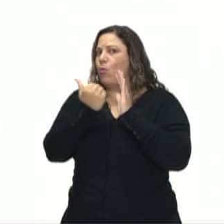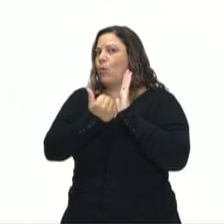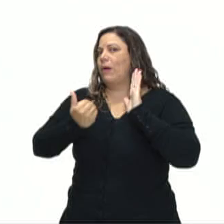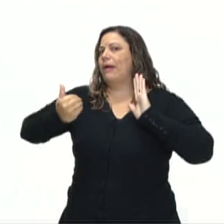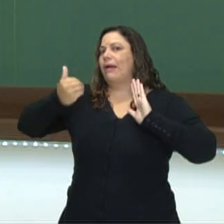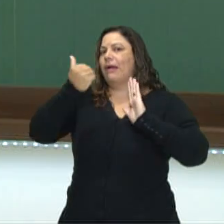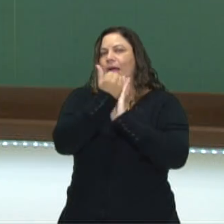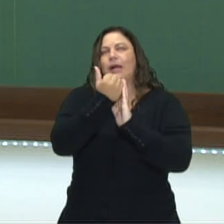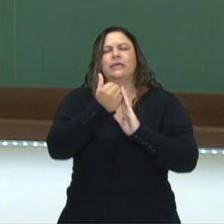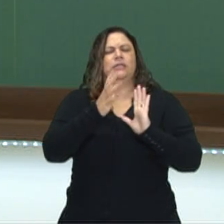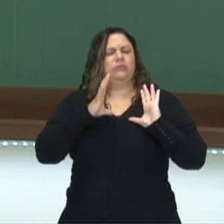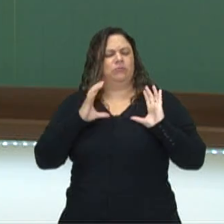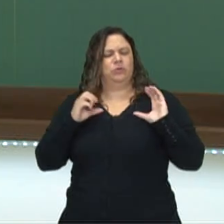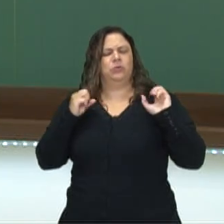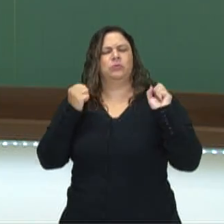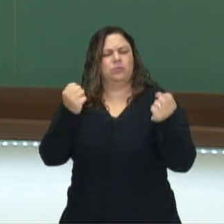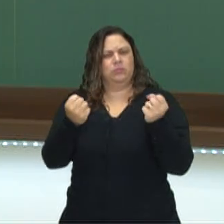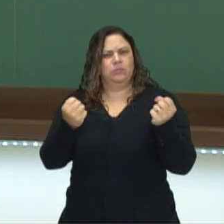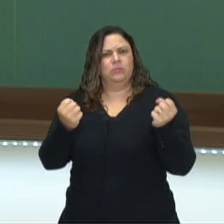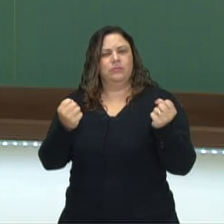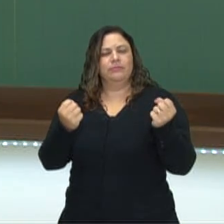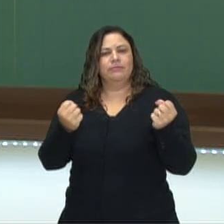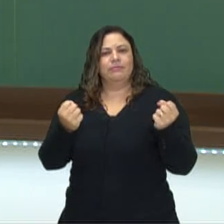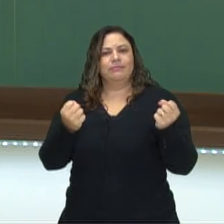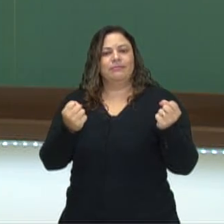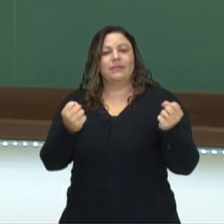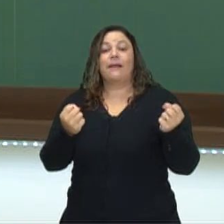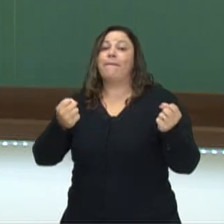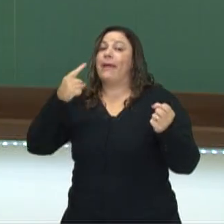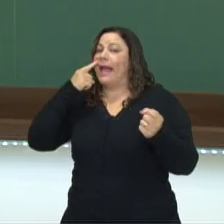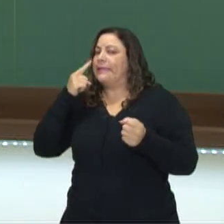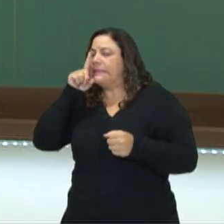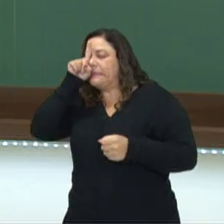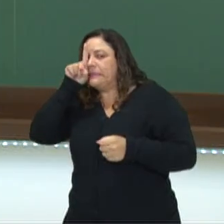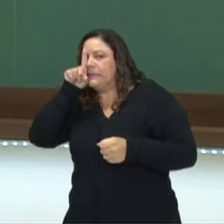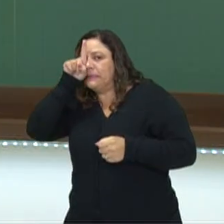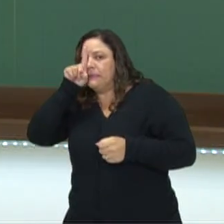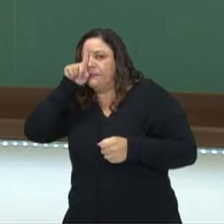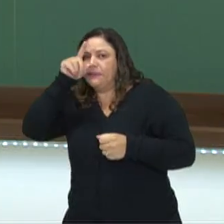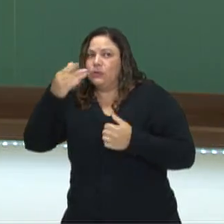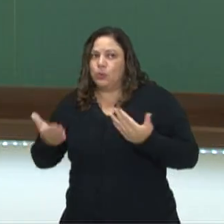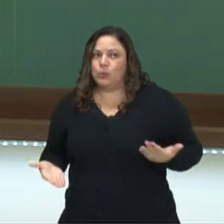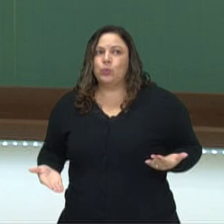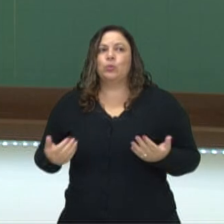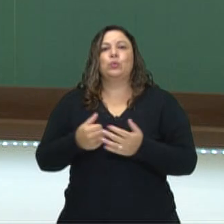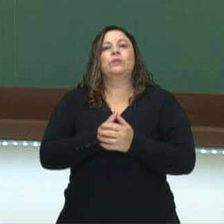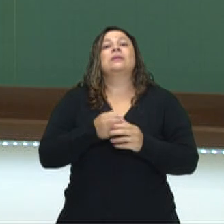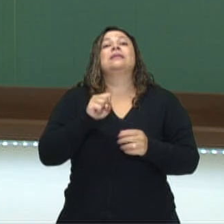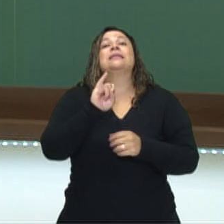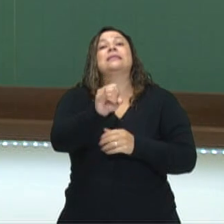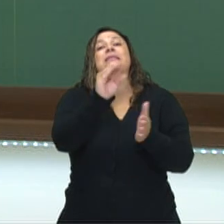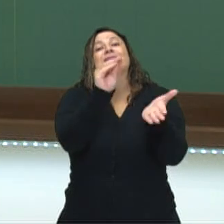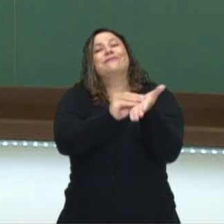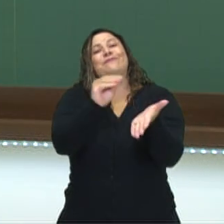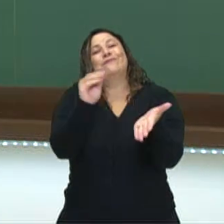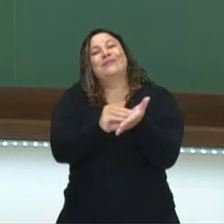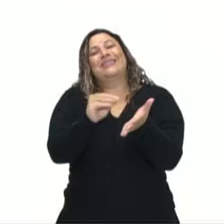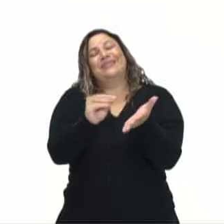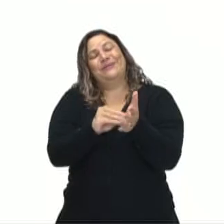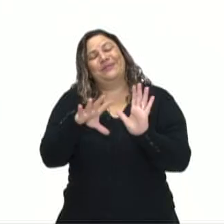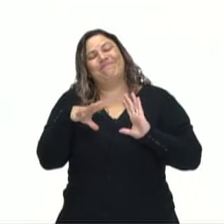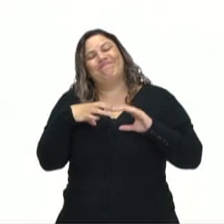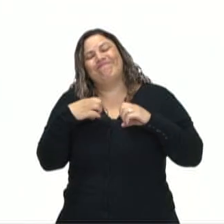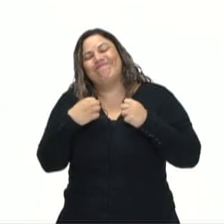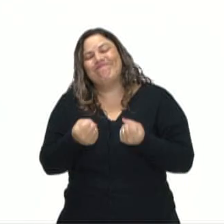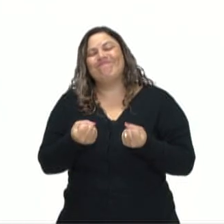ser audacioso. Isso pode me levar a perigos. Se falta-me coragem, eu tenho